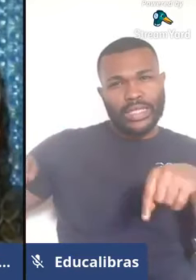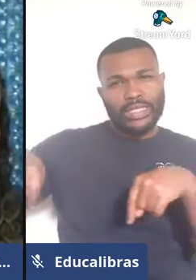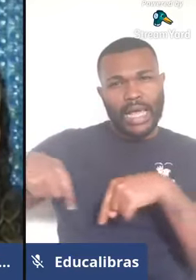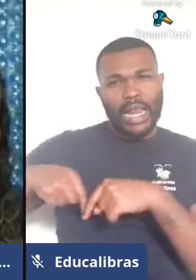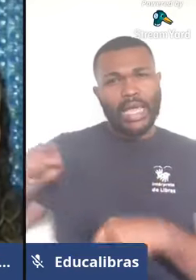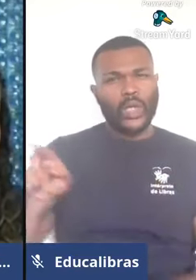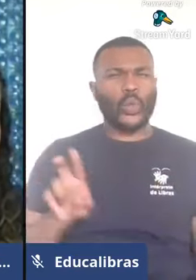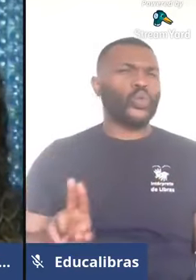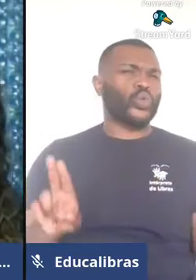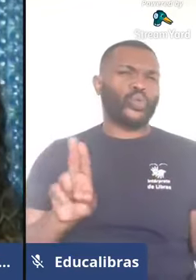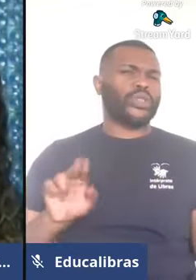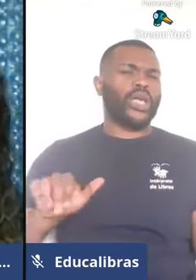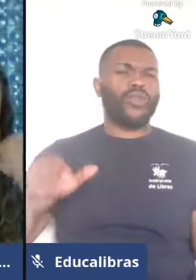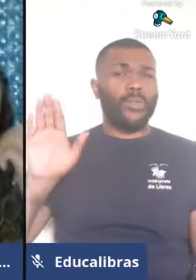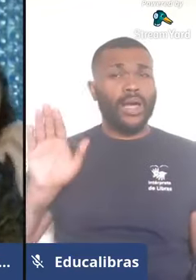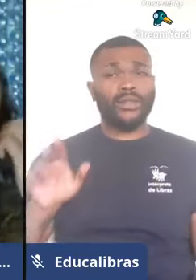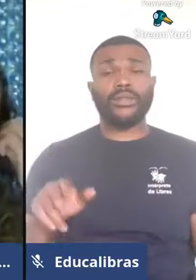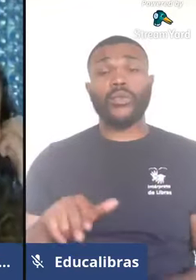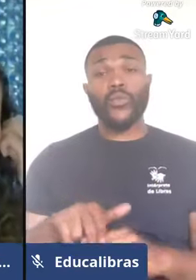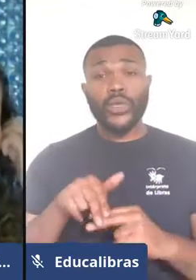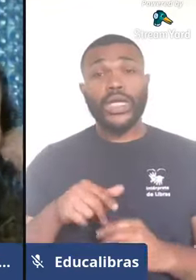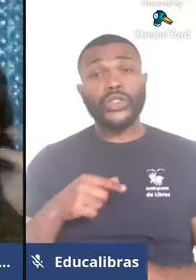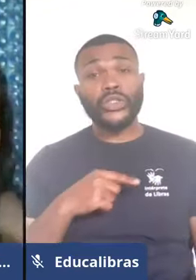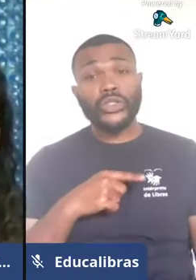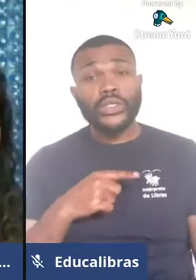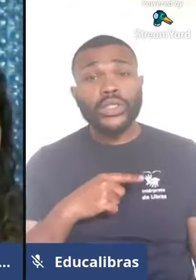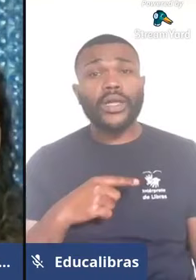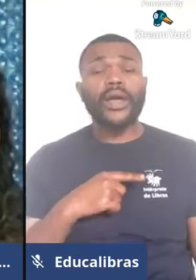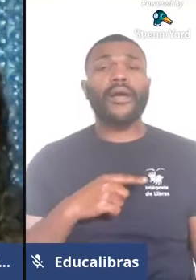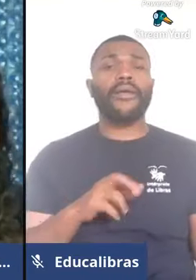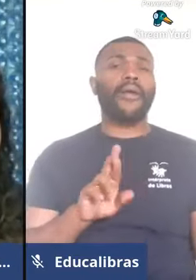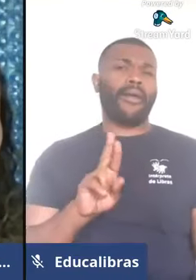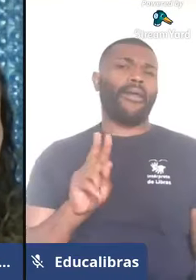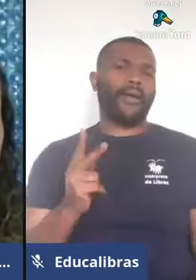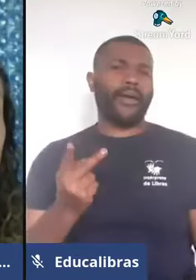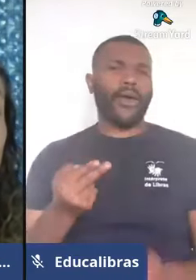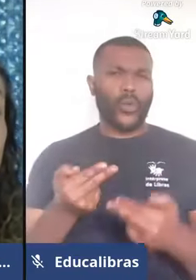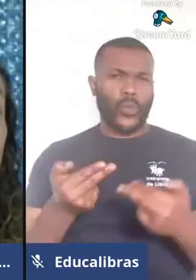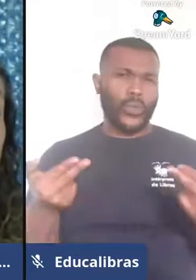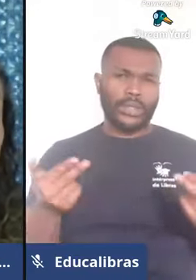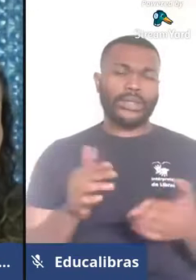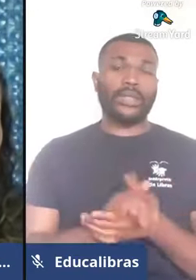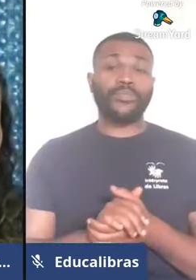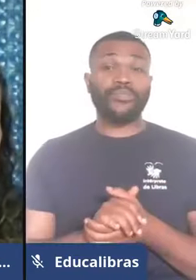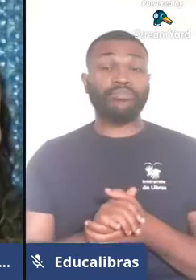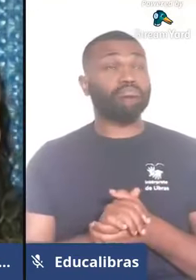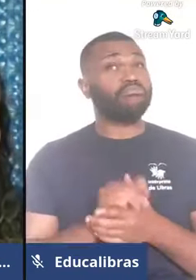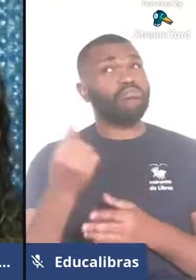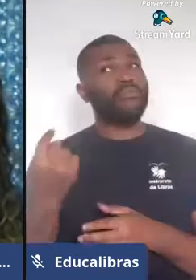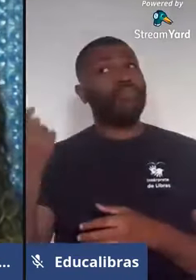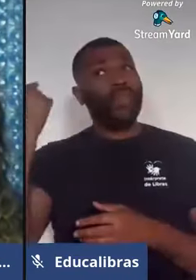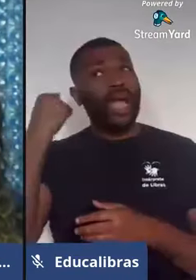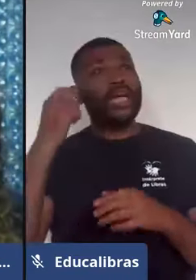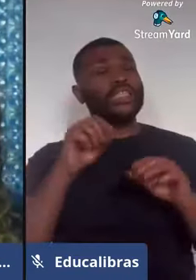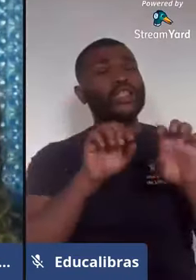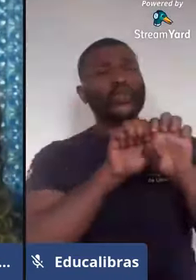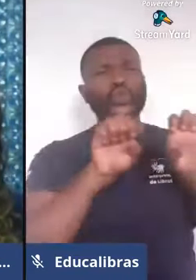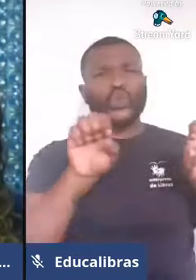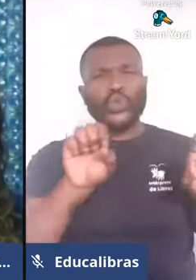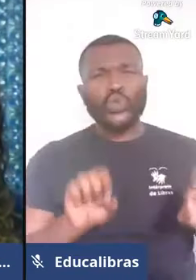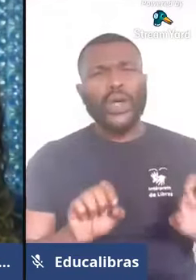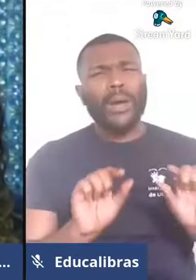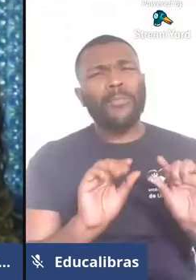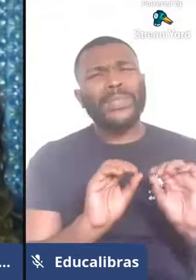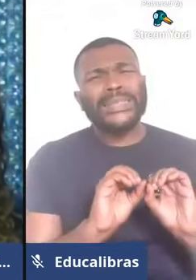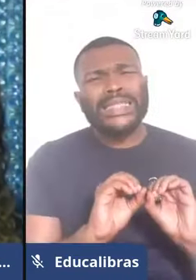utilizava mais, porque tinha toda a coisa também do recursos humanos, enfim, mas assim, zero estrutura, foi uma coisa que a gente começou a conquistar. Mas por quê? Até acho